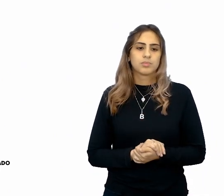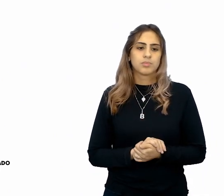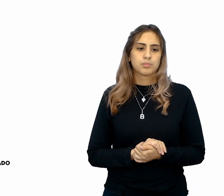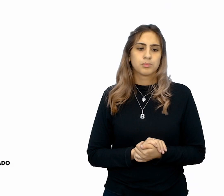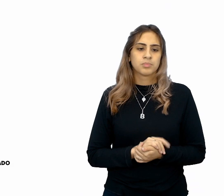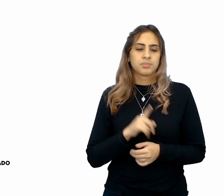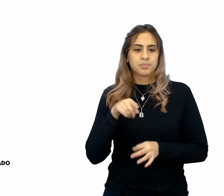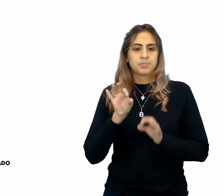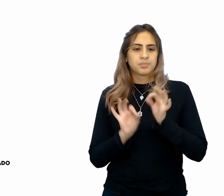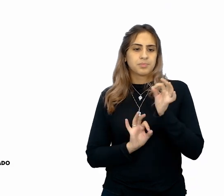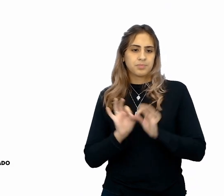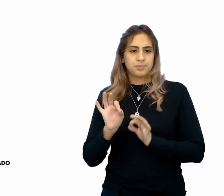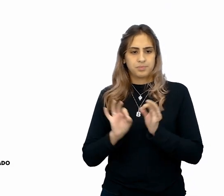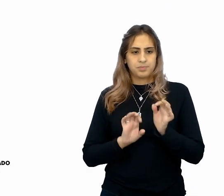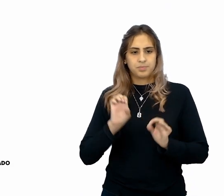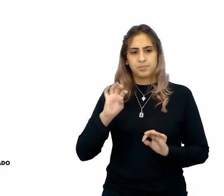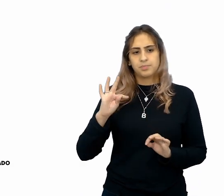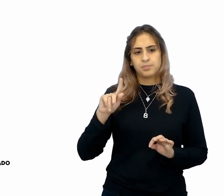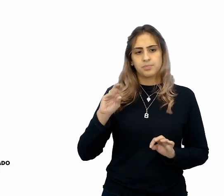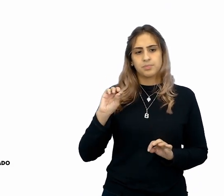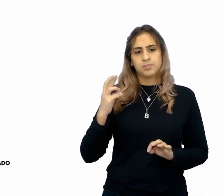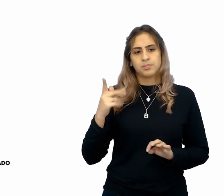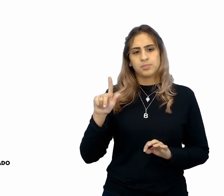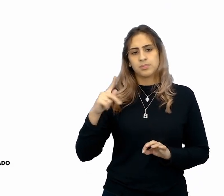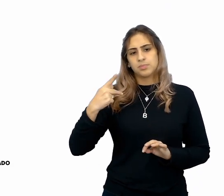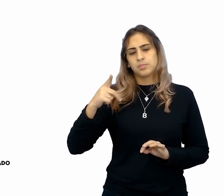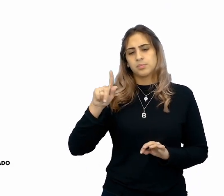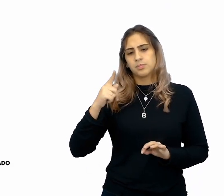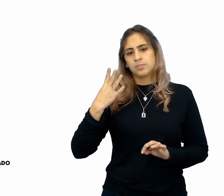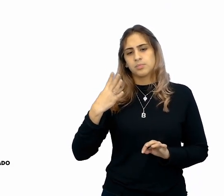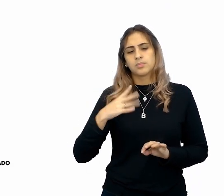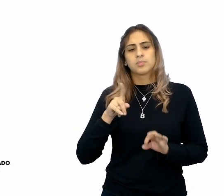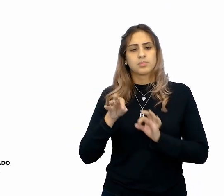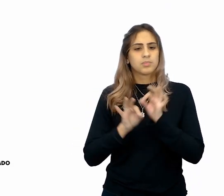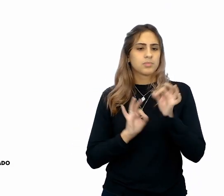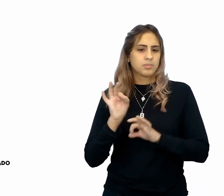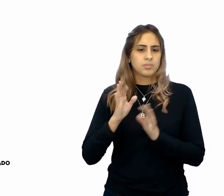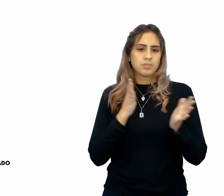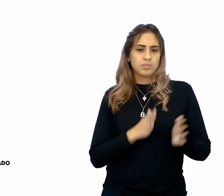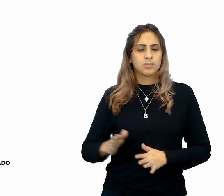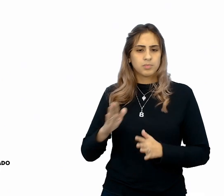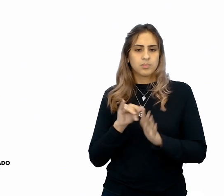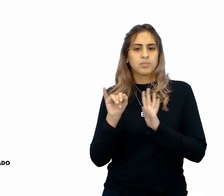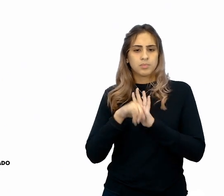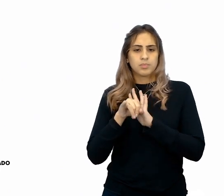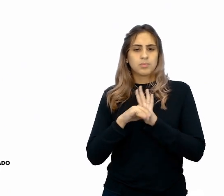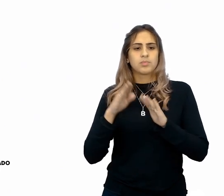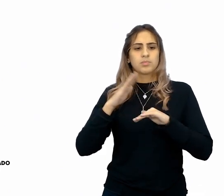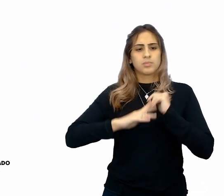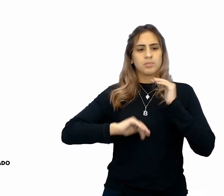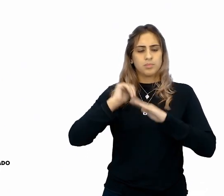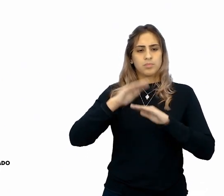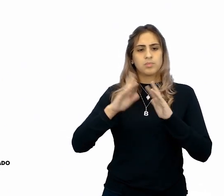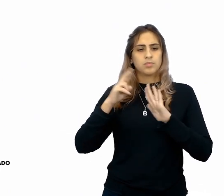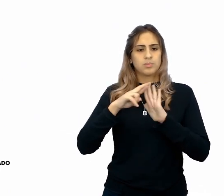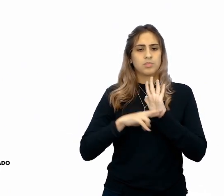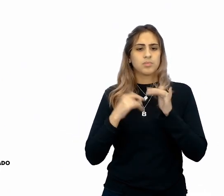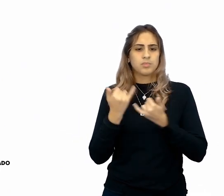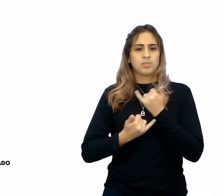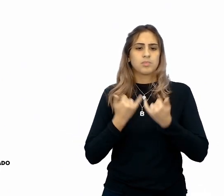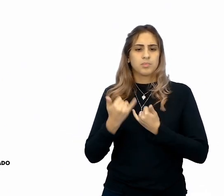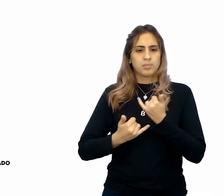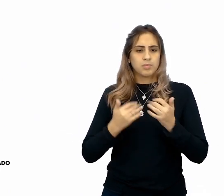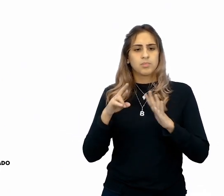habilidade aqui é a EF03 LP14. Planejar e produzir instruções de montagem, regras de